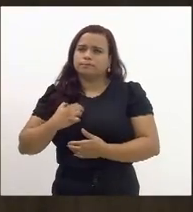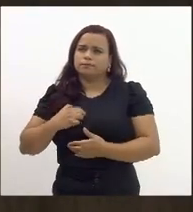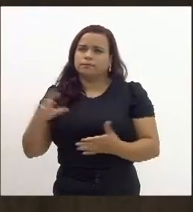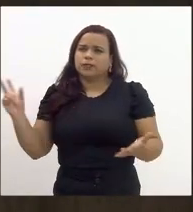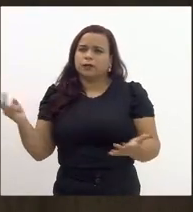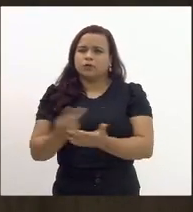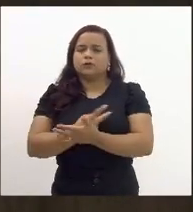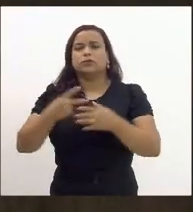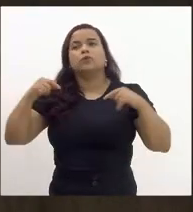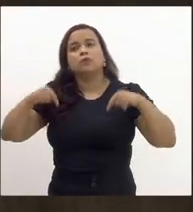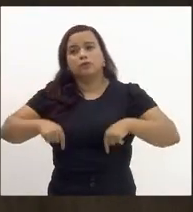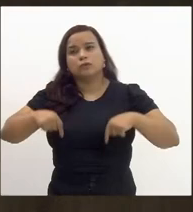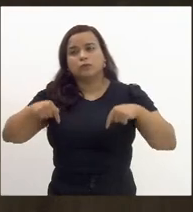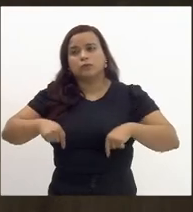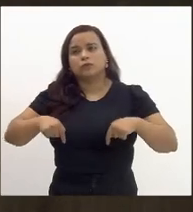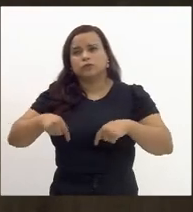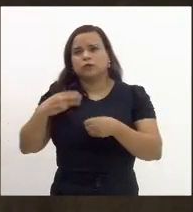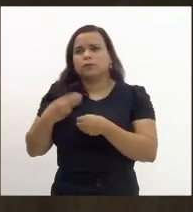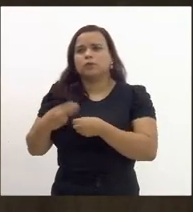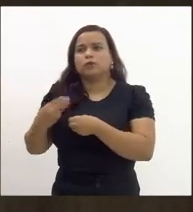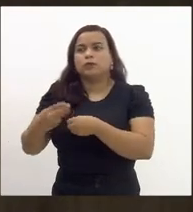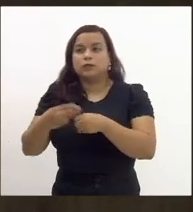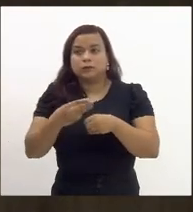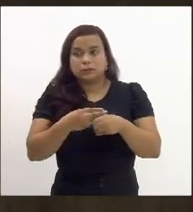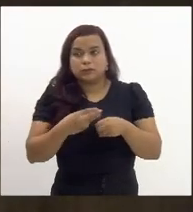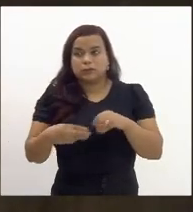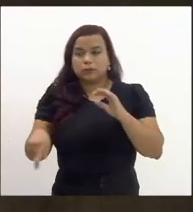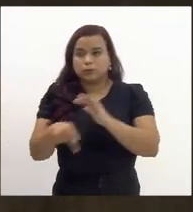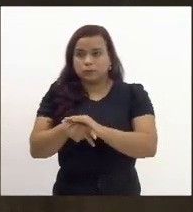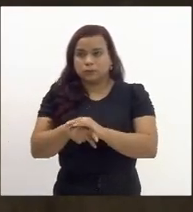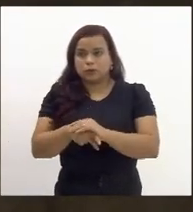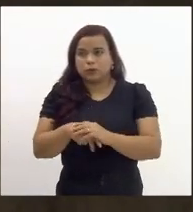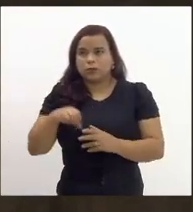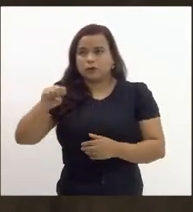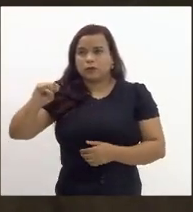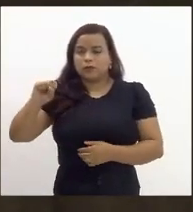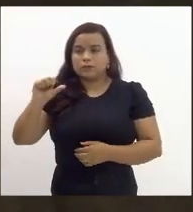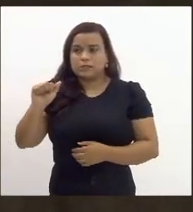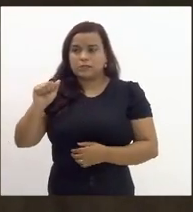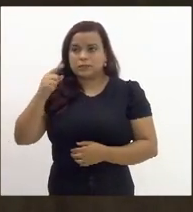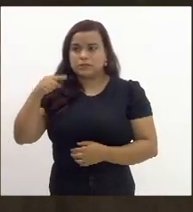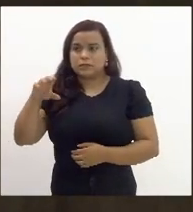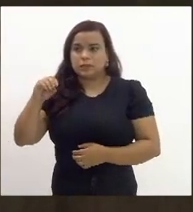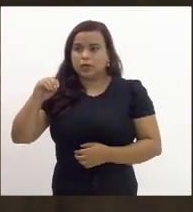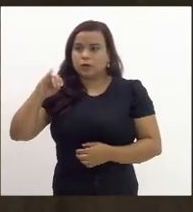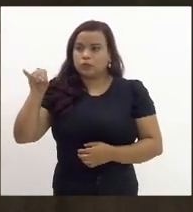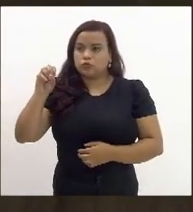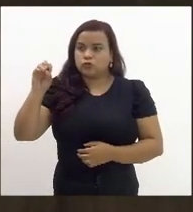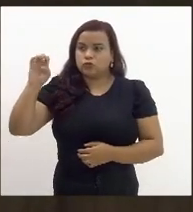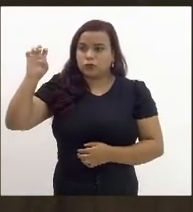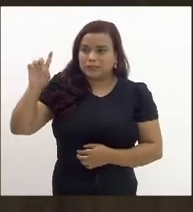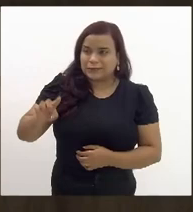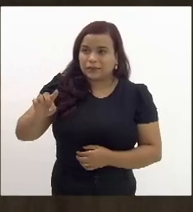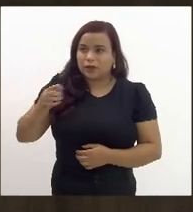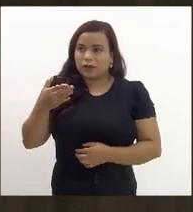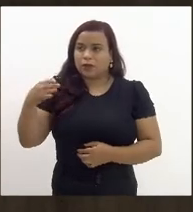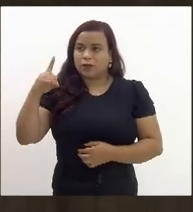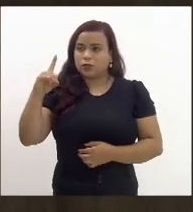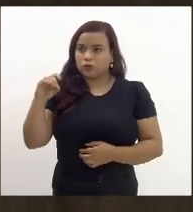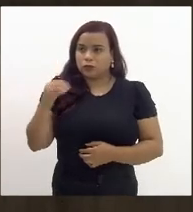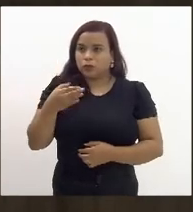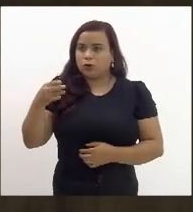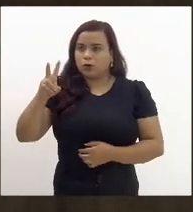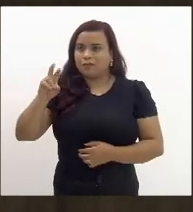aconteceu hoje no município de São José do Vale do Rio Preto,